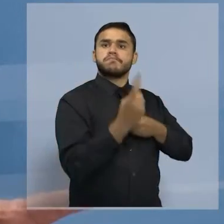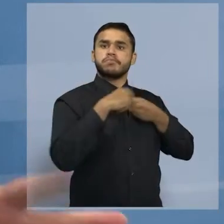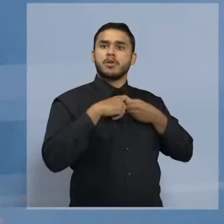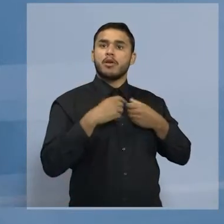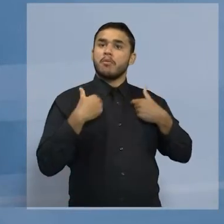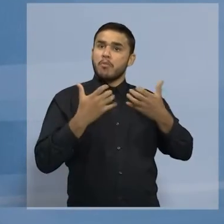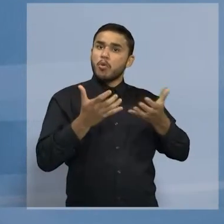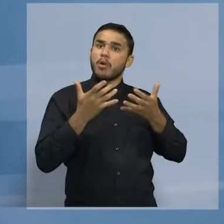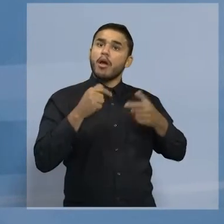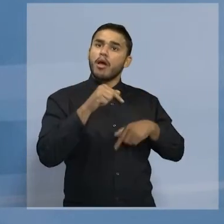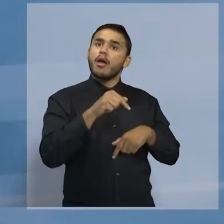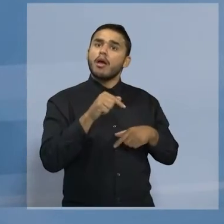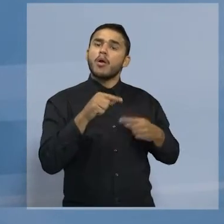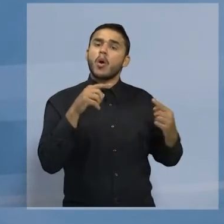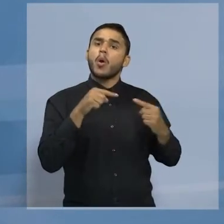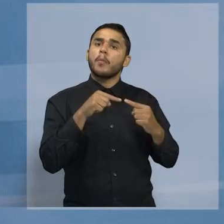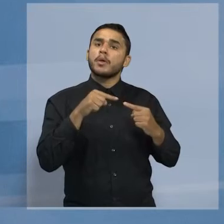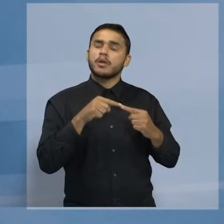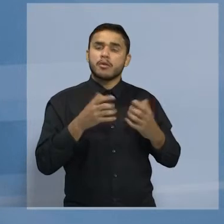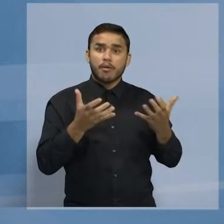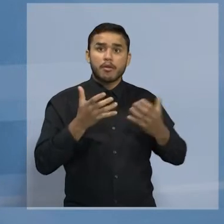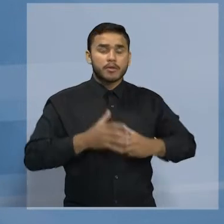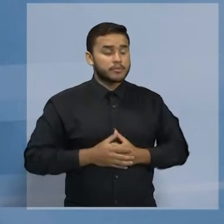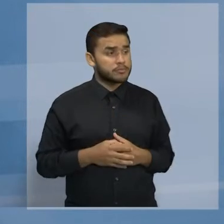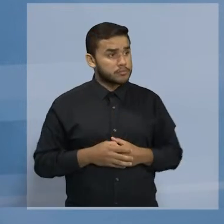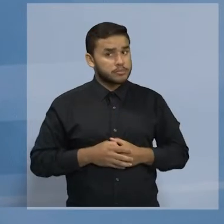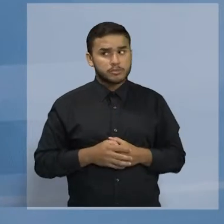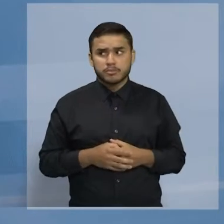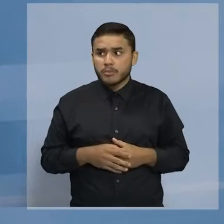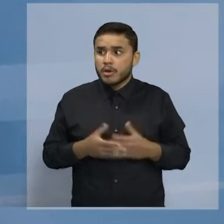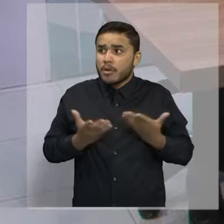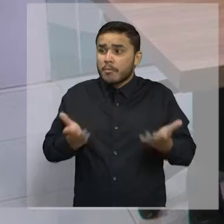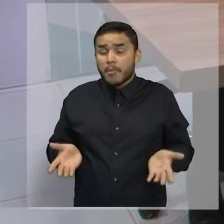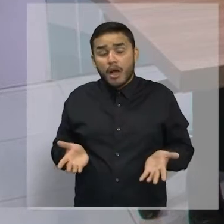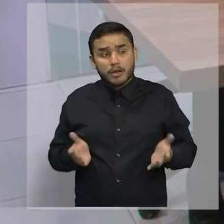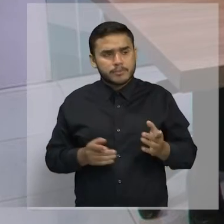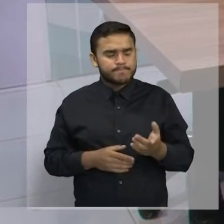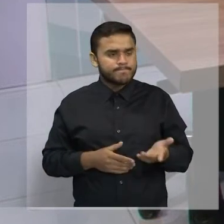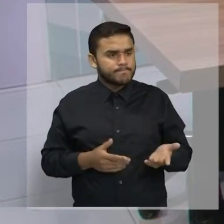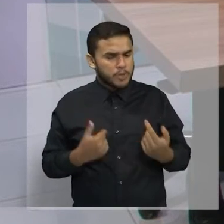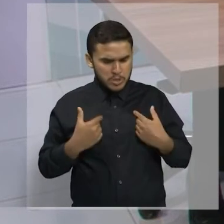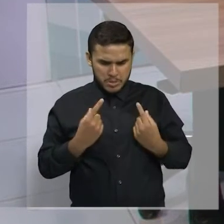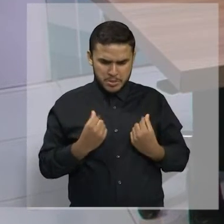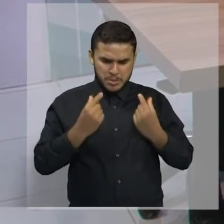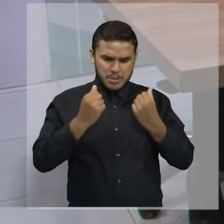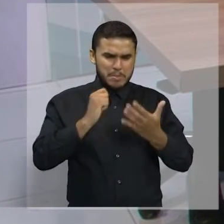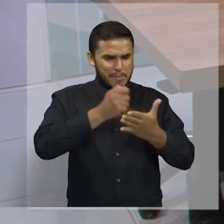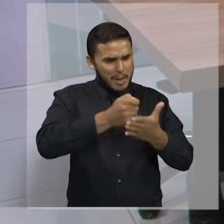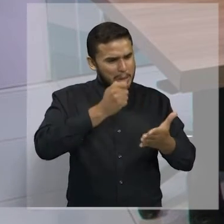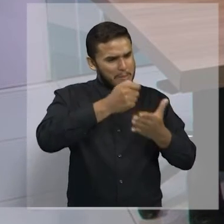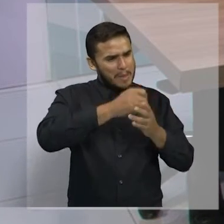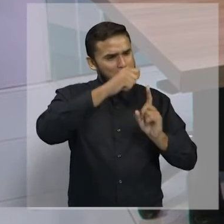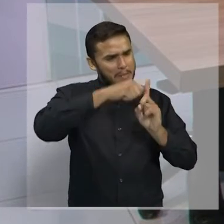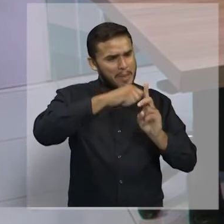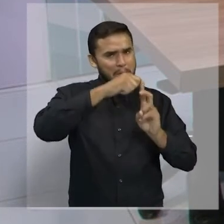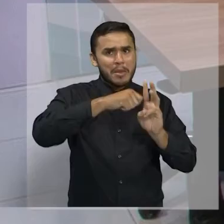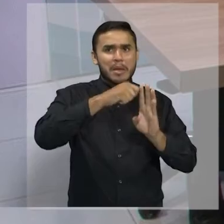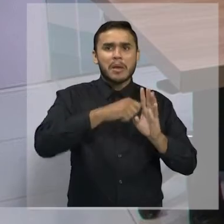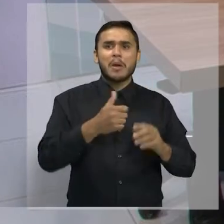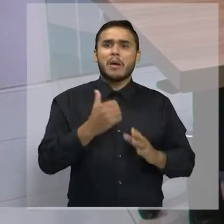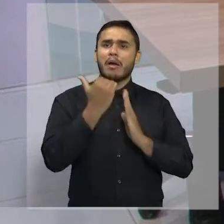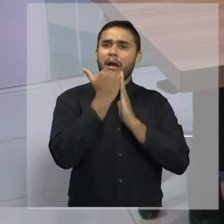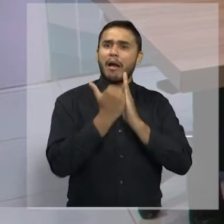sente motivado a participar daquele, não é? Sim. Mas se você, por outro lado, eu estou colocando aqui, todo mês eu